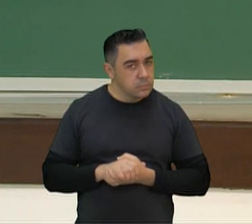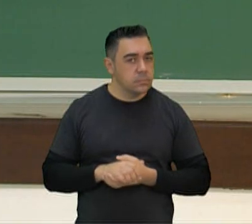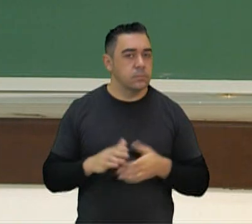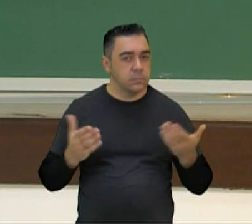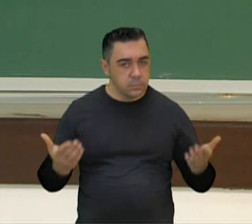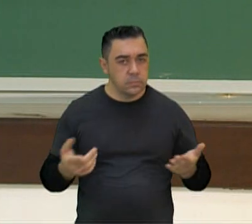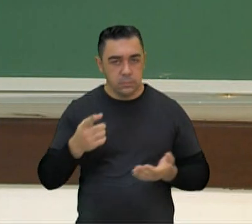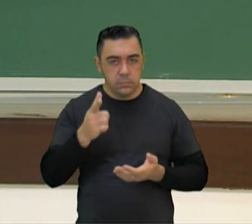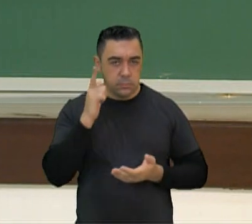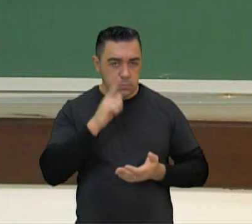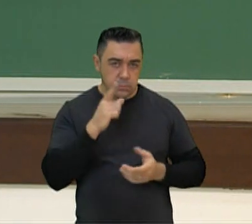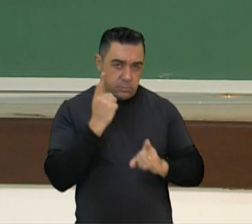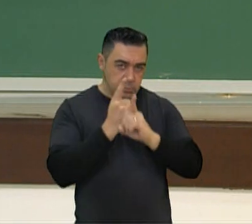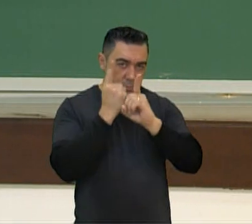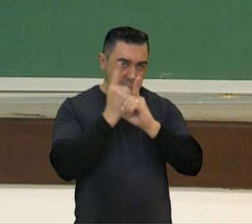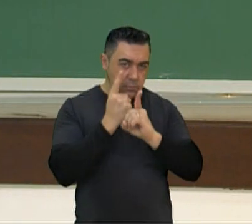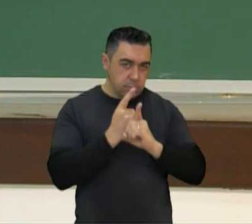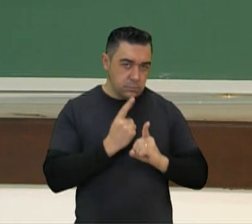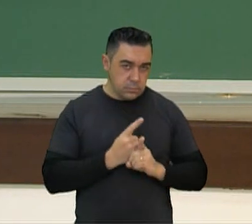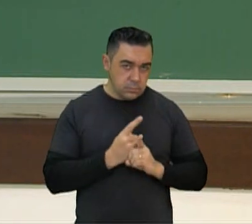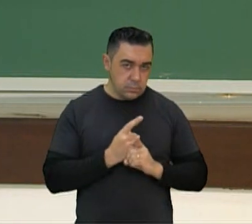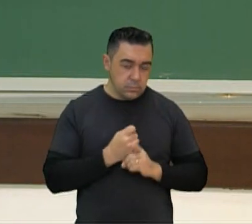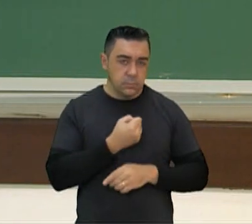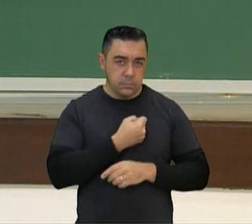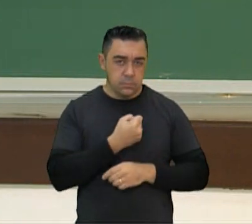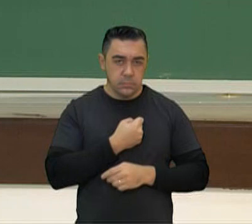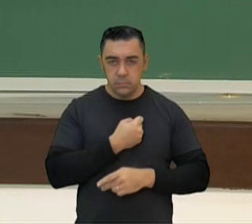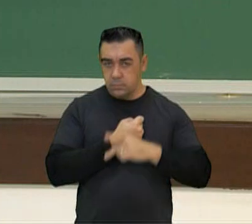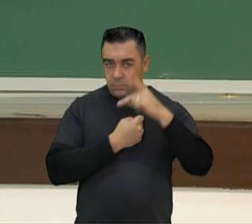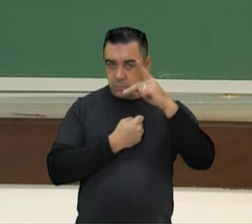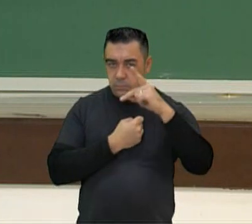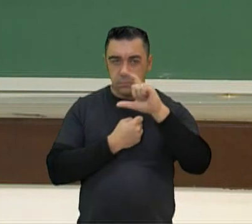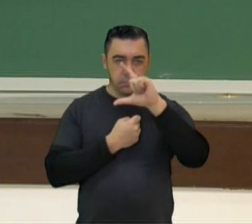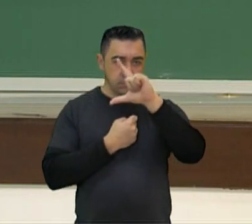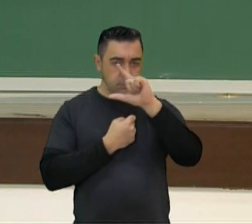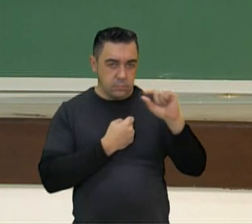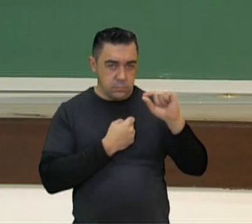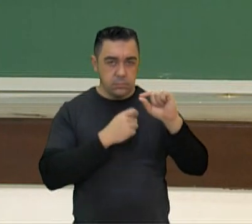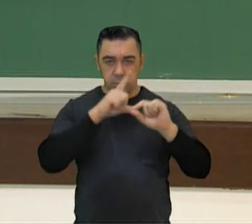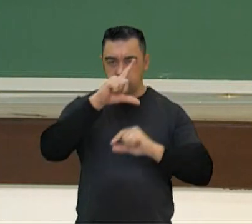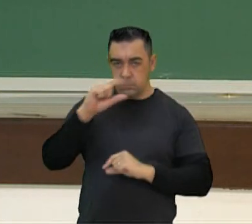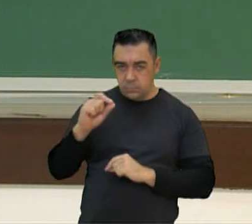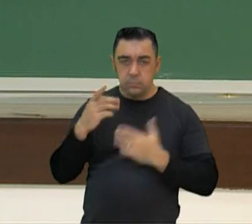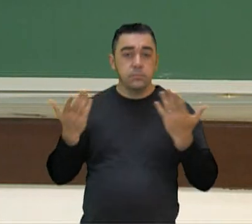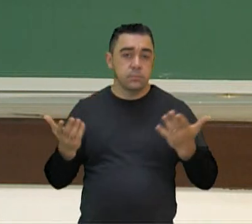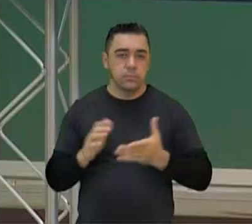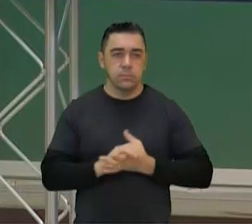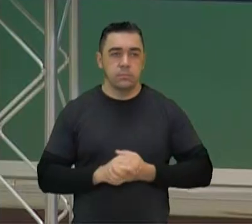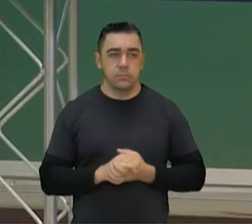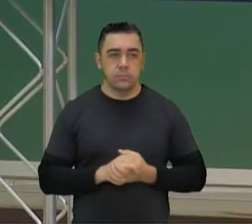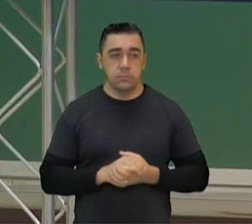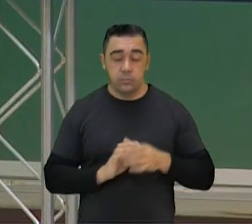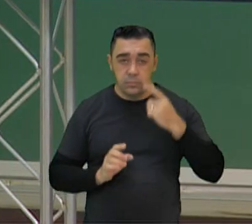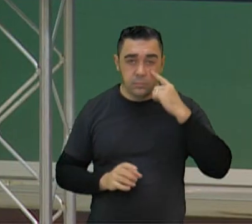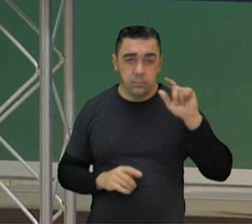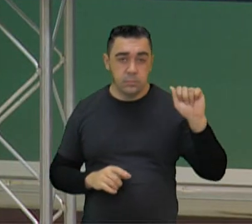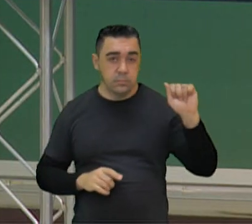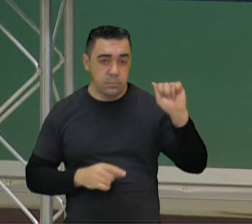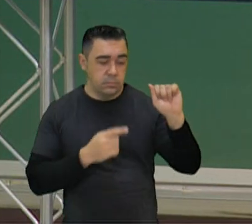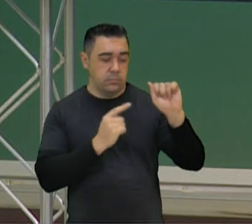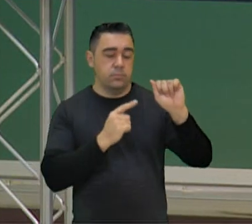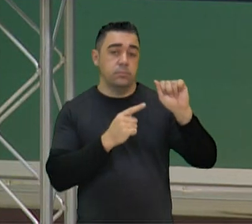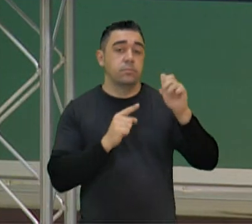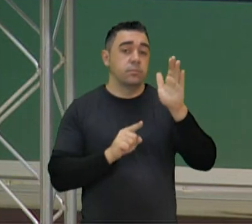Então, alunos, conseguiram identificar os números? Vamos localizar eles aqui? Veja, a letra A